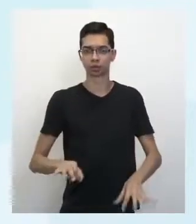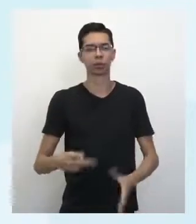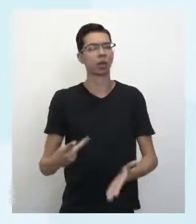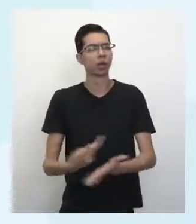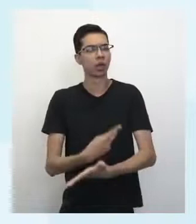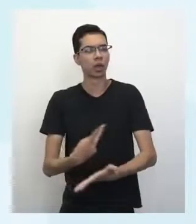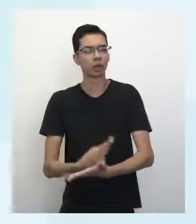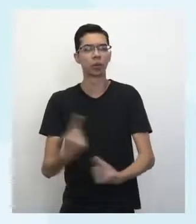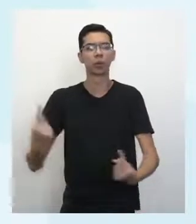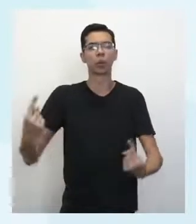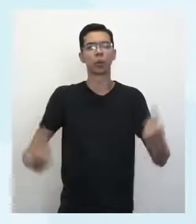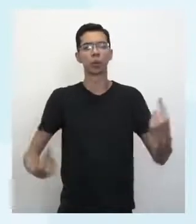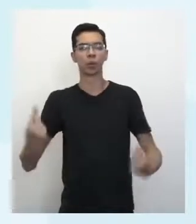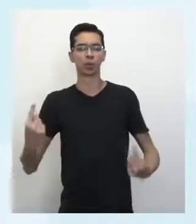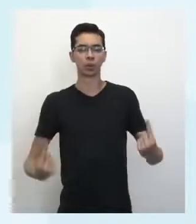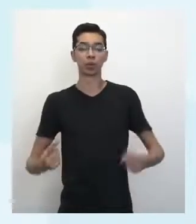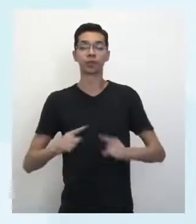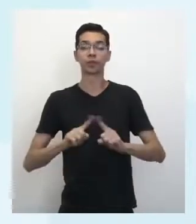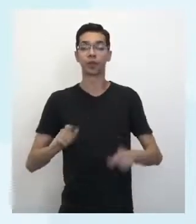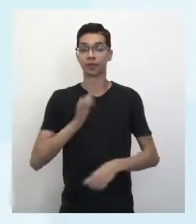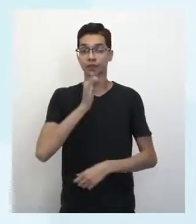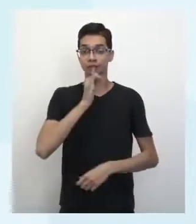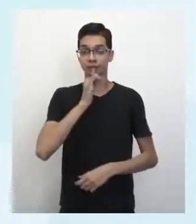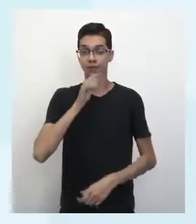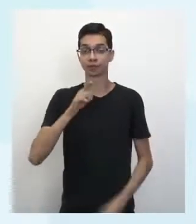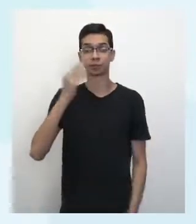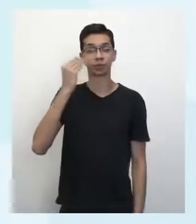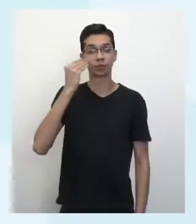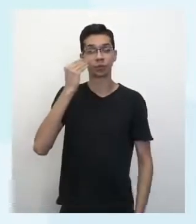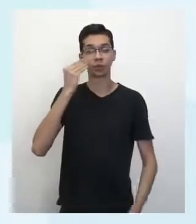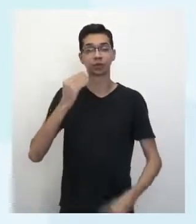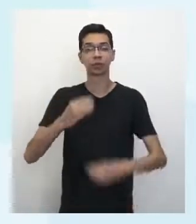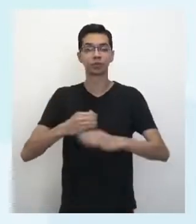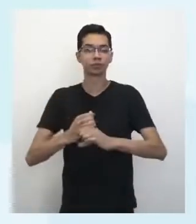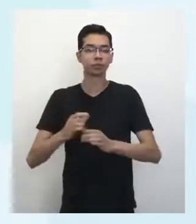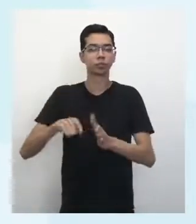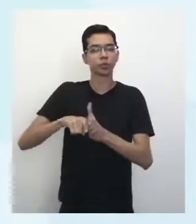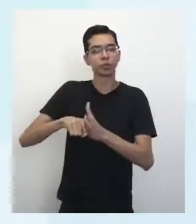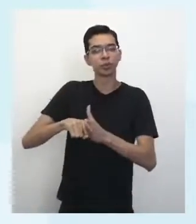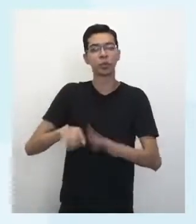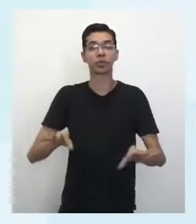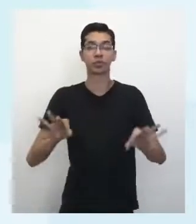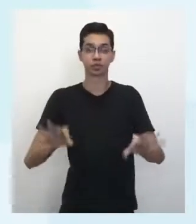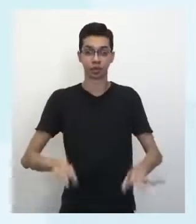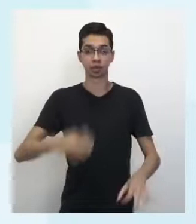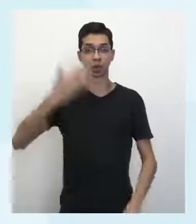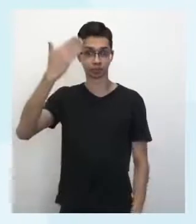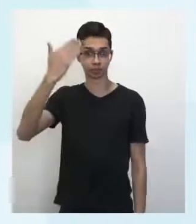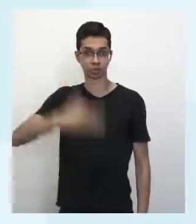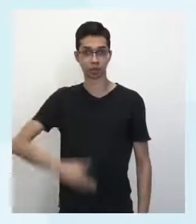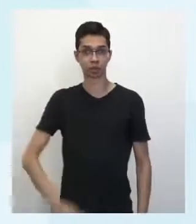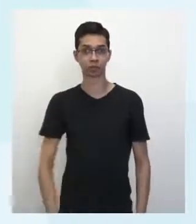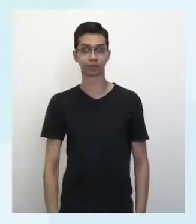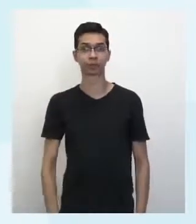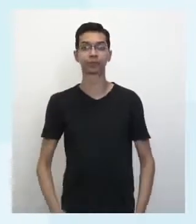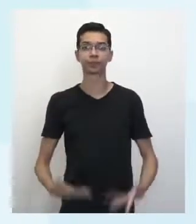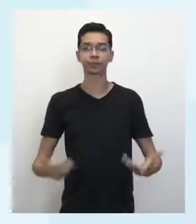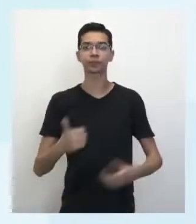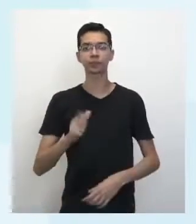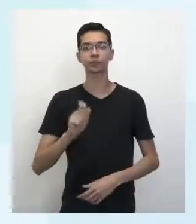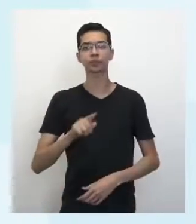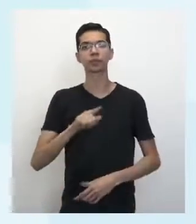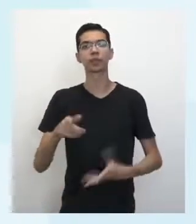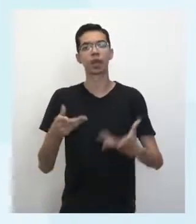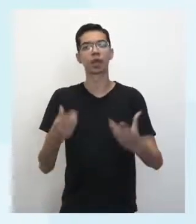está correta, né, se os experimentos comprovam de maneira afirmativa a nossa hipótese, então aí a gente